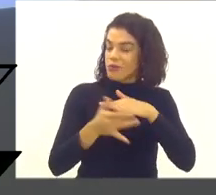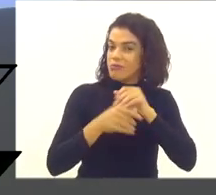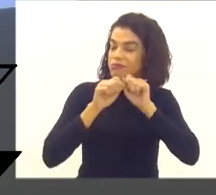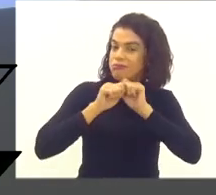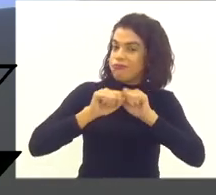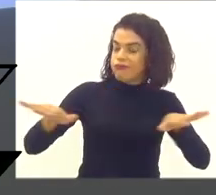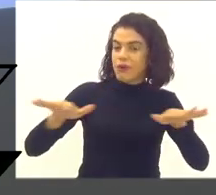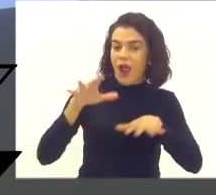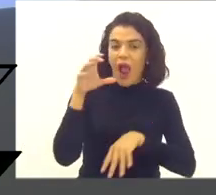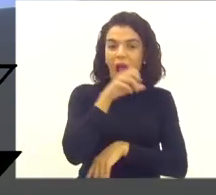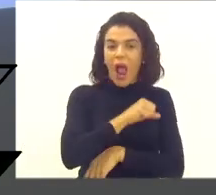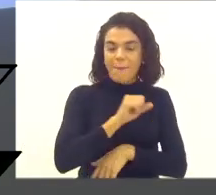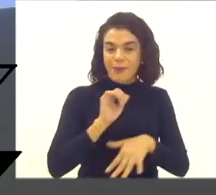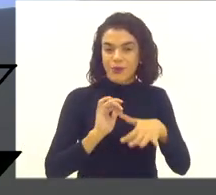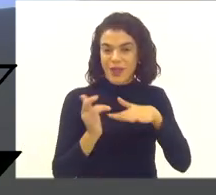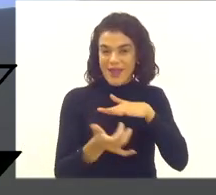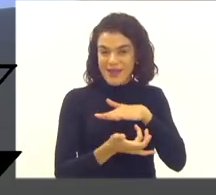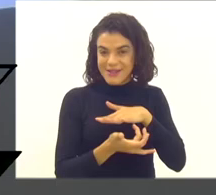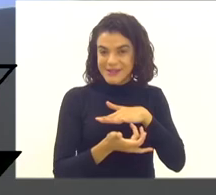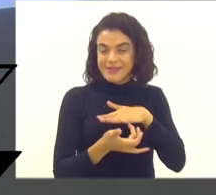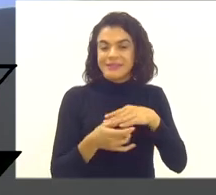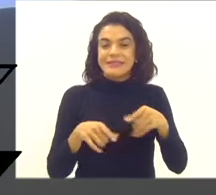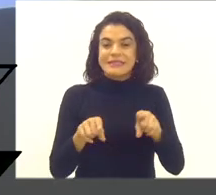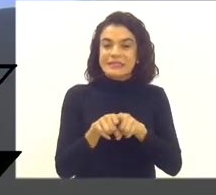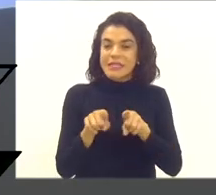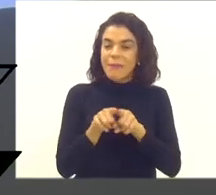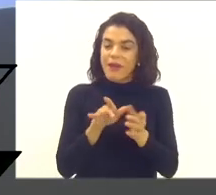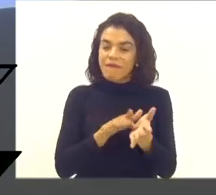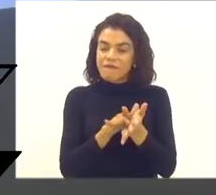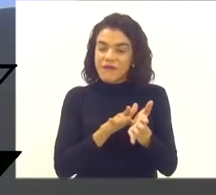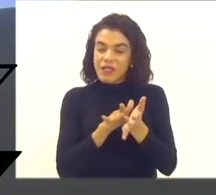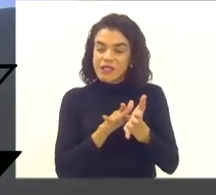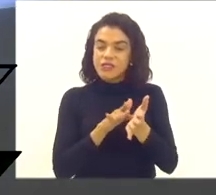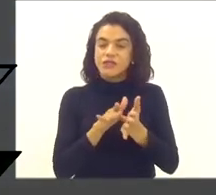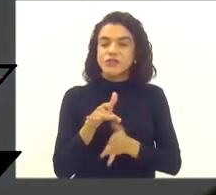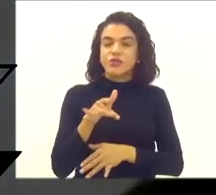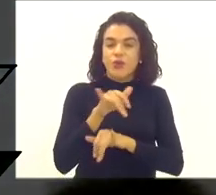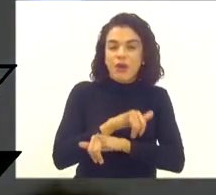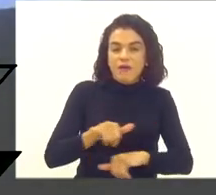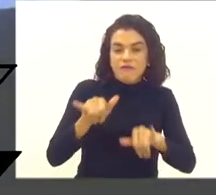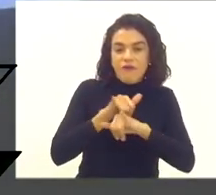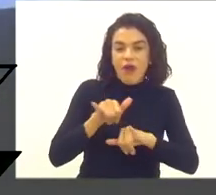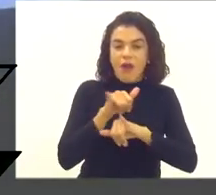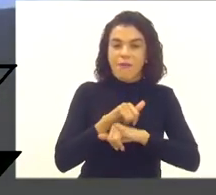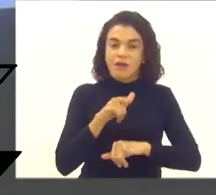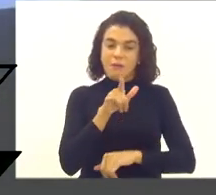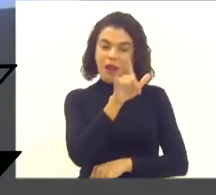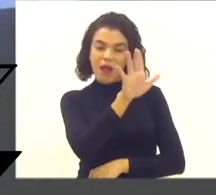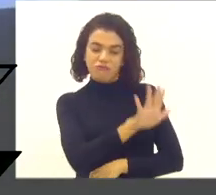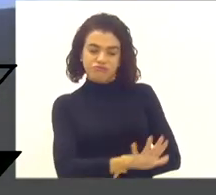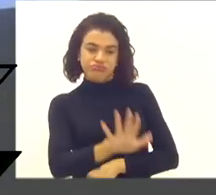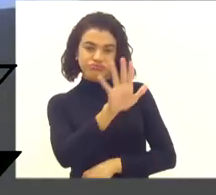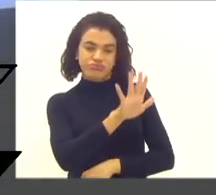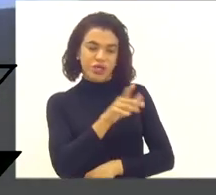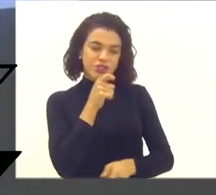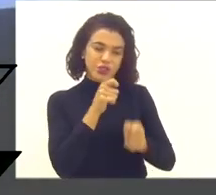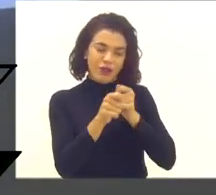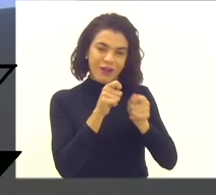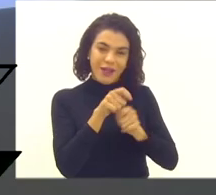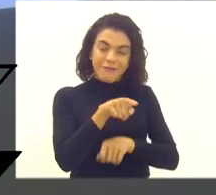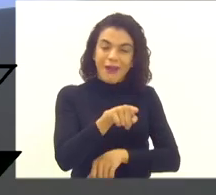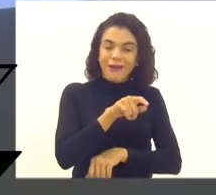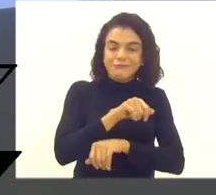viralizam nas redes sociais né E que ela simulam uma notícia Elas têm um estilo jornalístico Mas elas estão